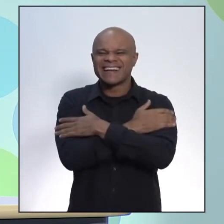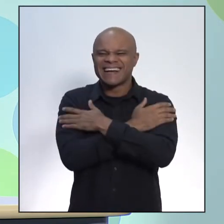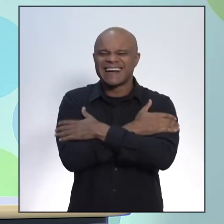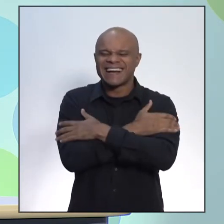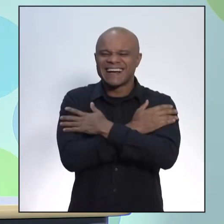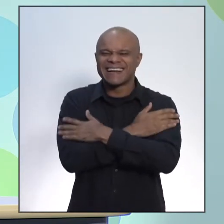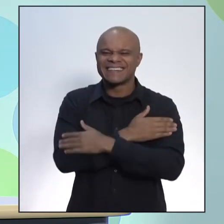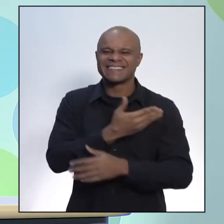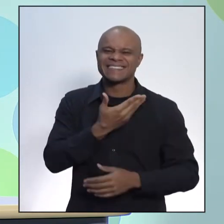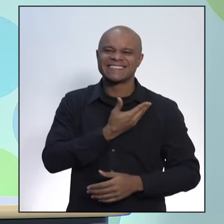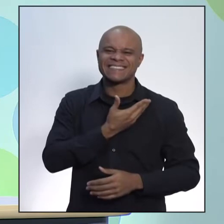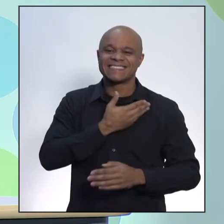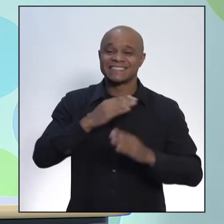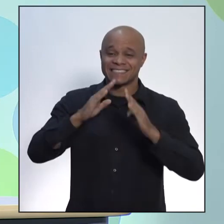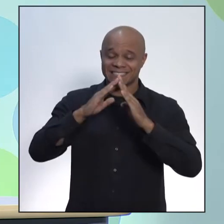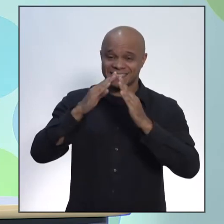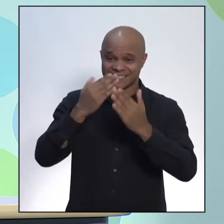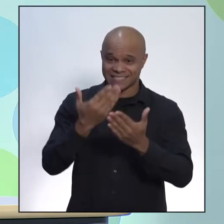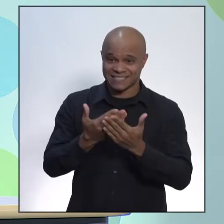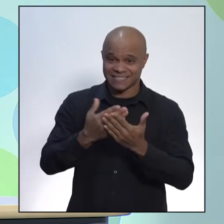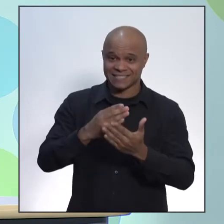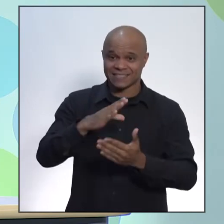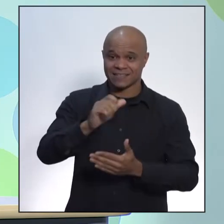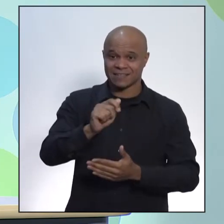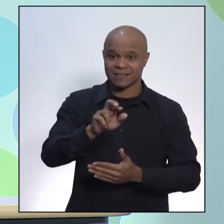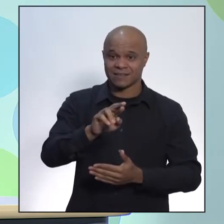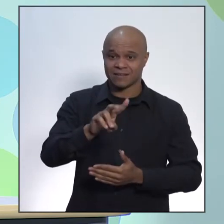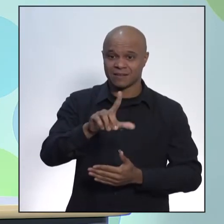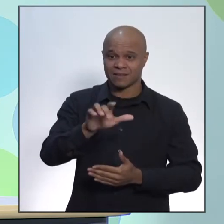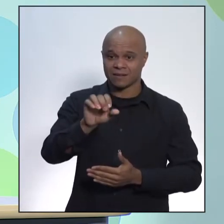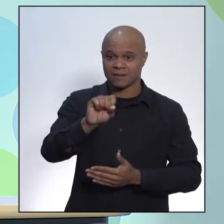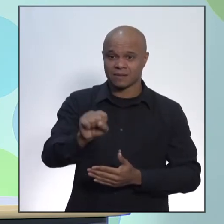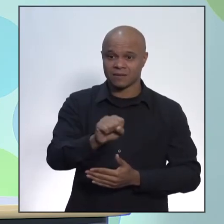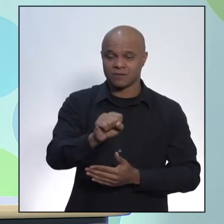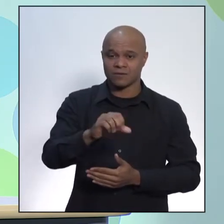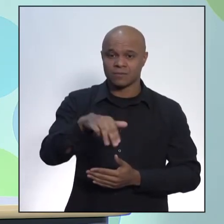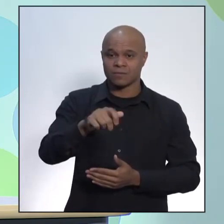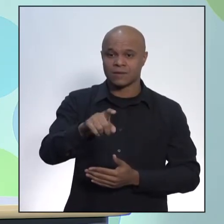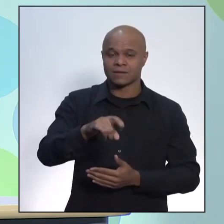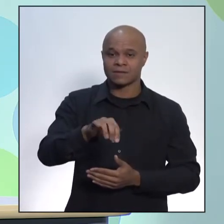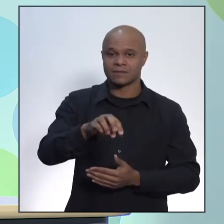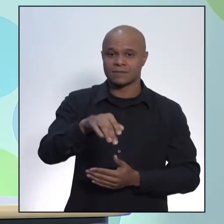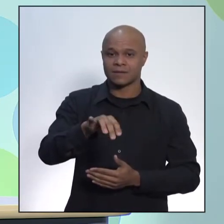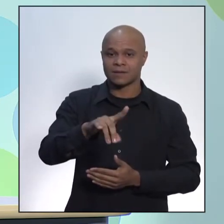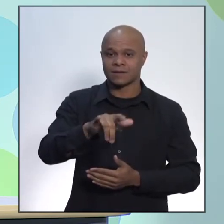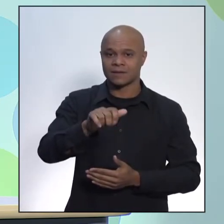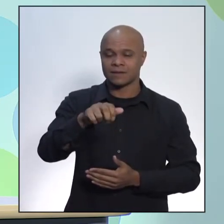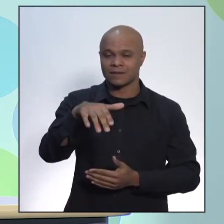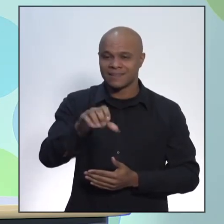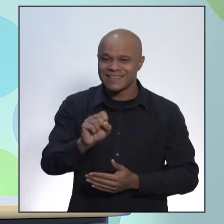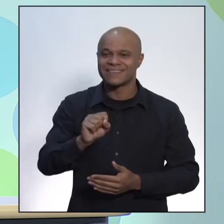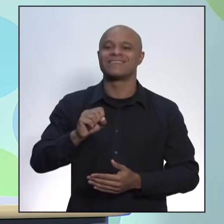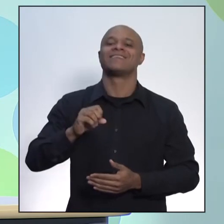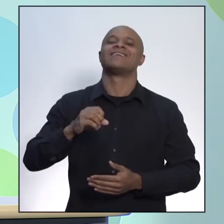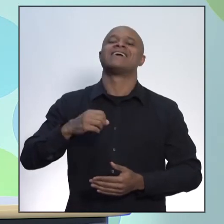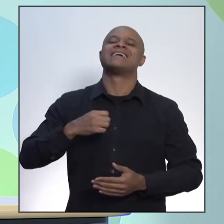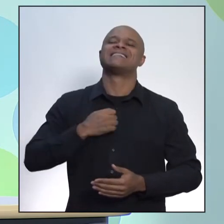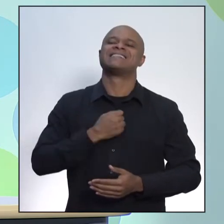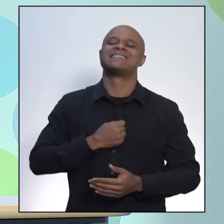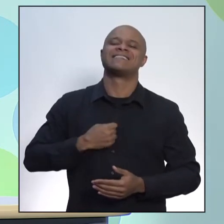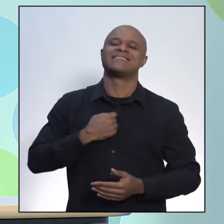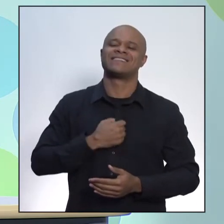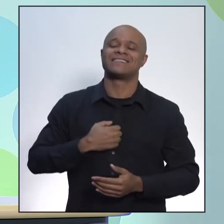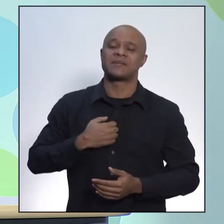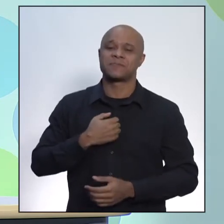meus amigos lá da Escola Carlos Maximiliano. Eu estou com muita saudade de vocês. Queria mandar também para os